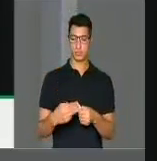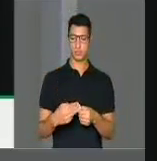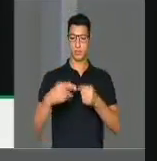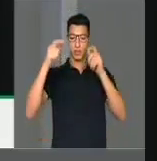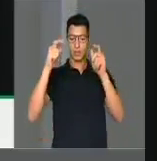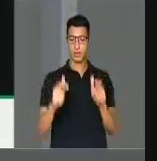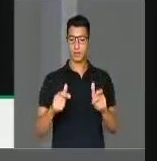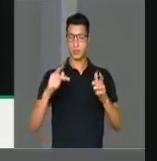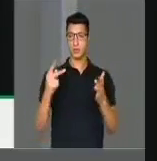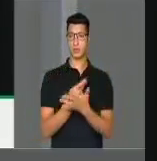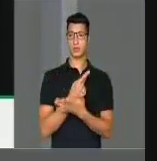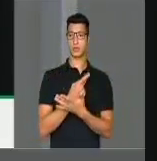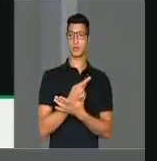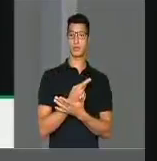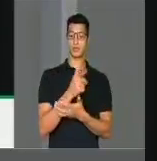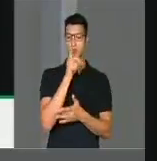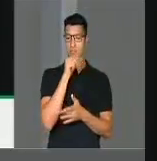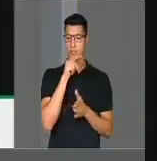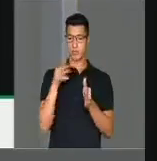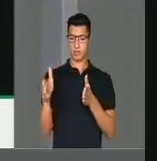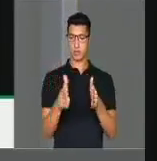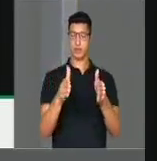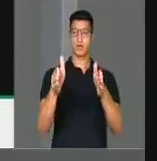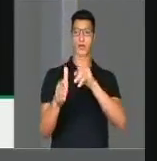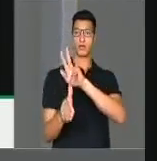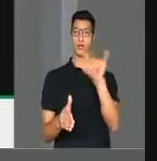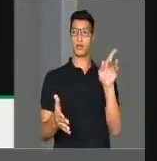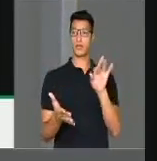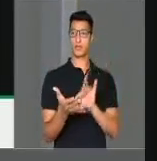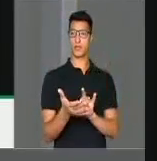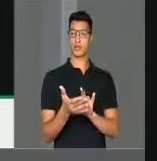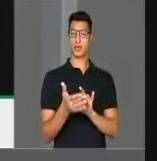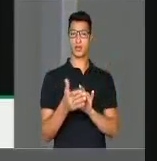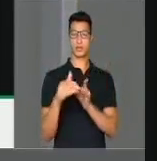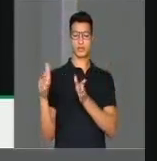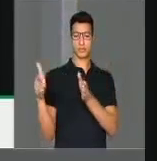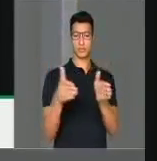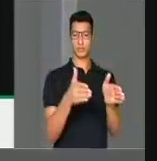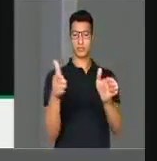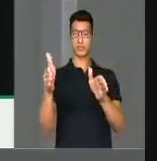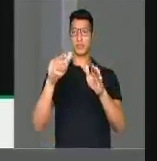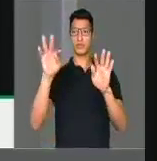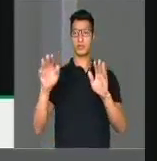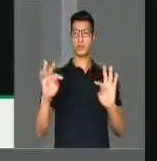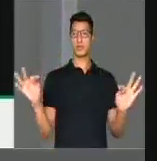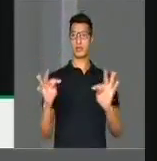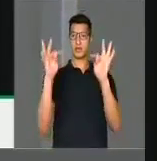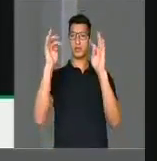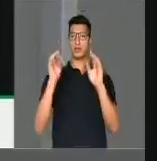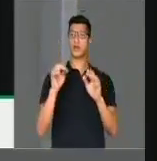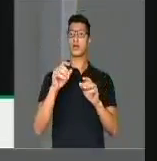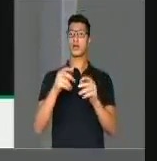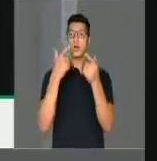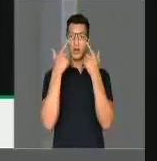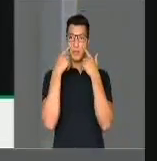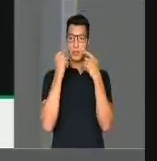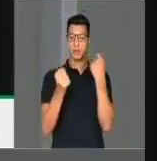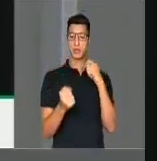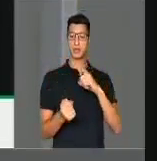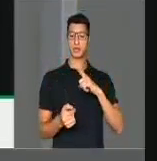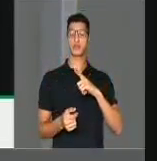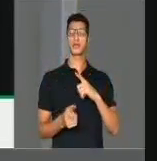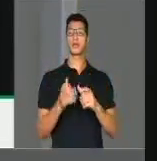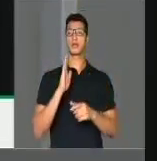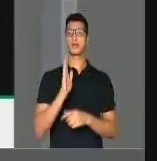municípios, por onde a transposição irá realmente cortar as suas áreas territoriais, que